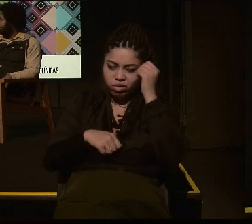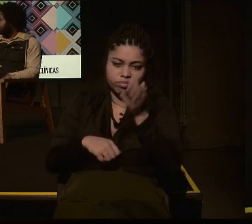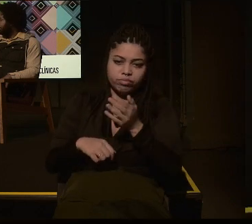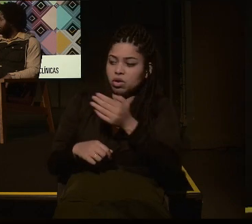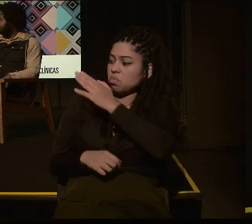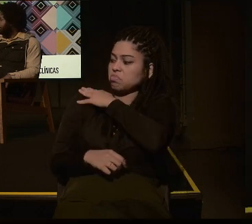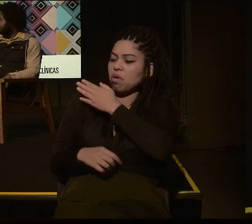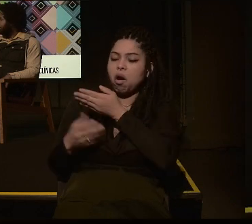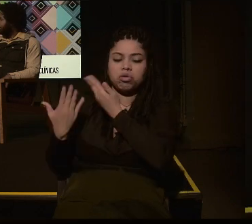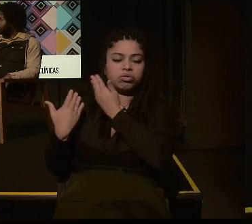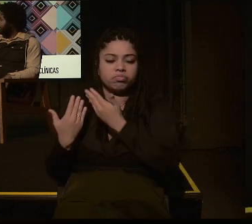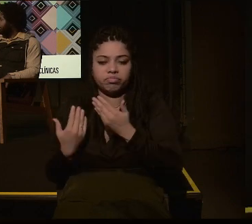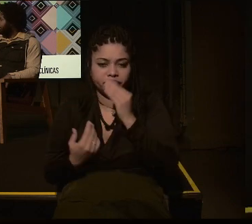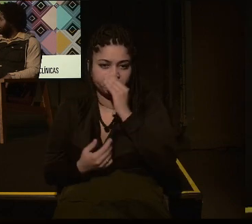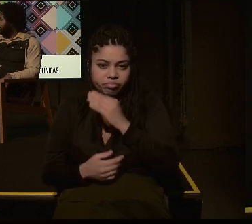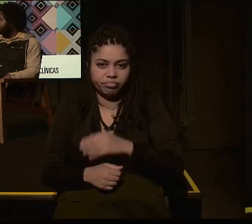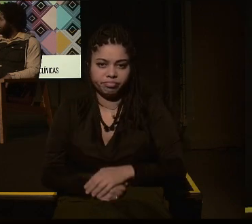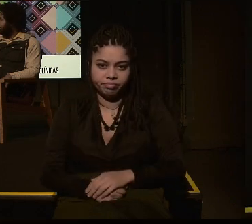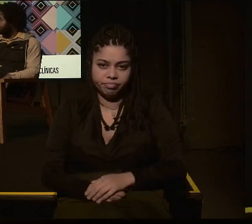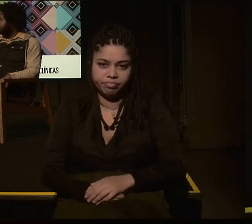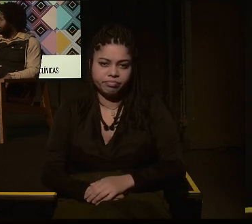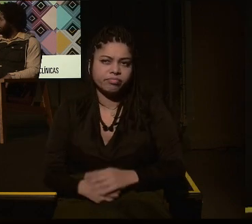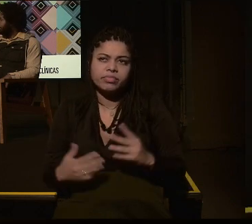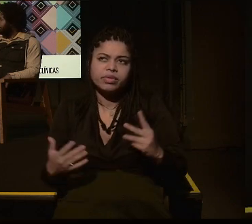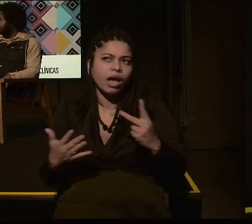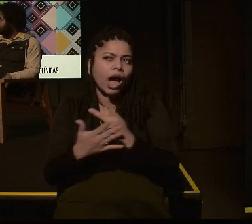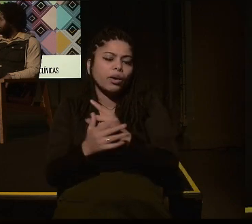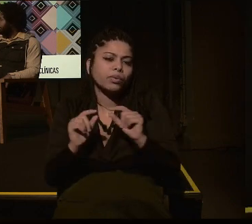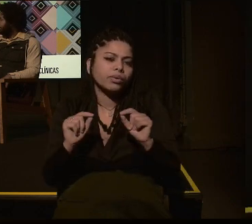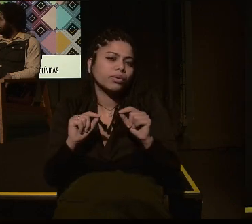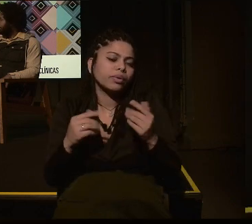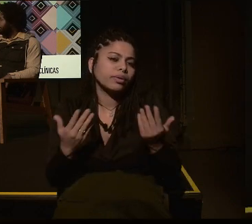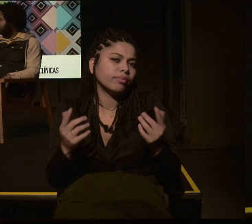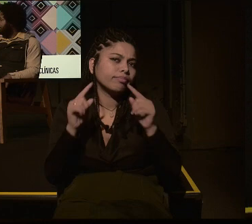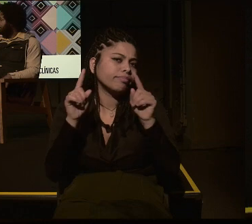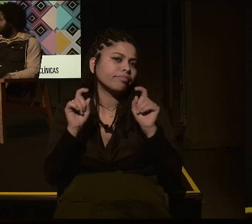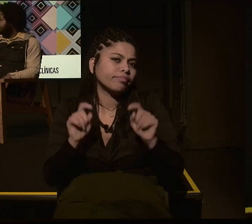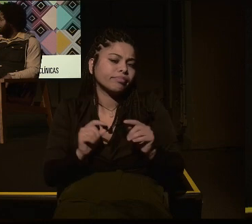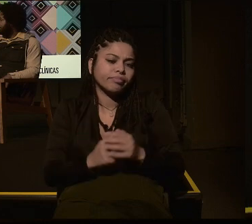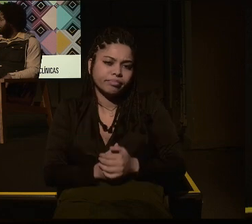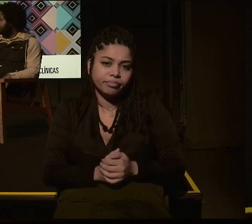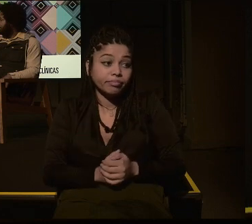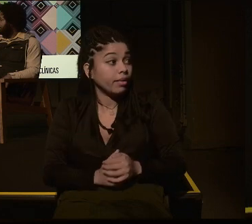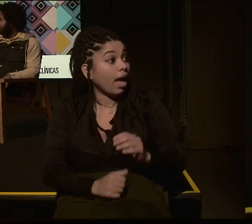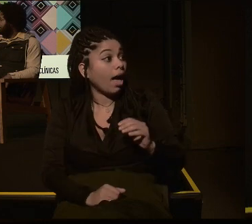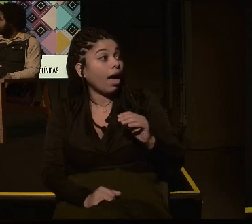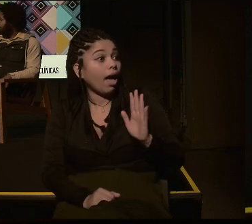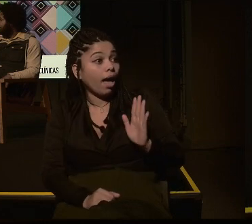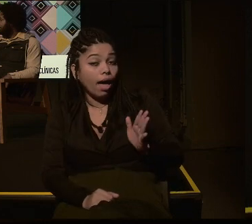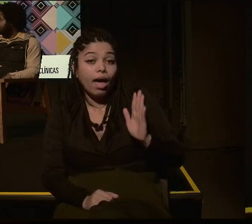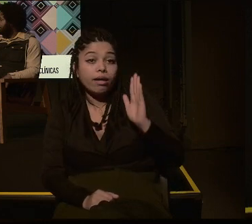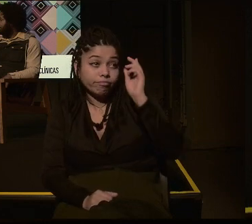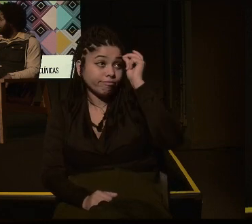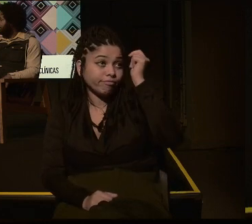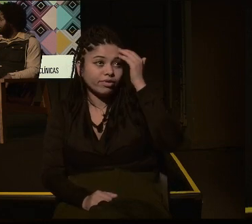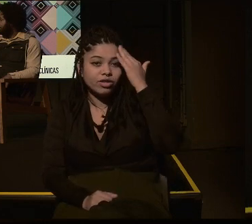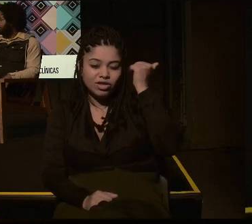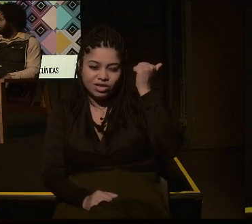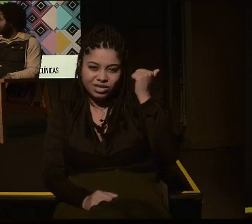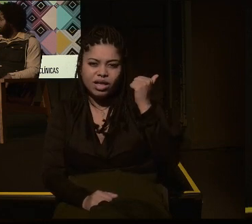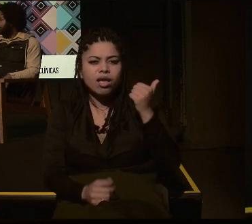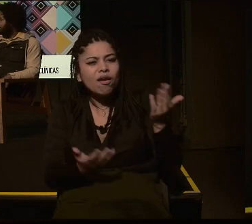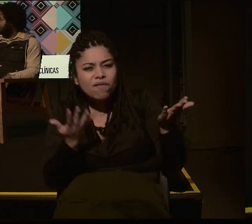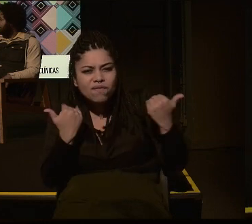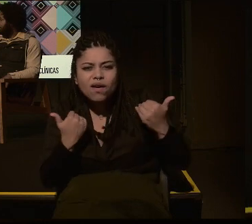Ambos sacam. O que que aconteceu? Aí fala assim para ela: já sei, vamos